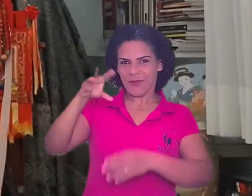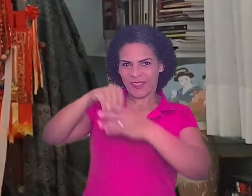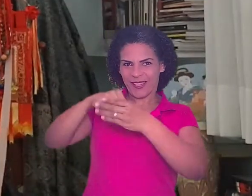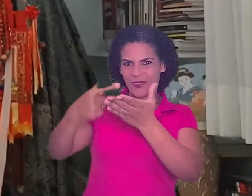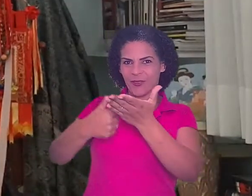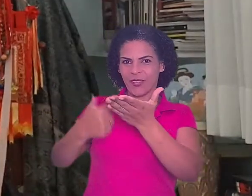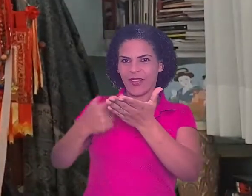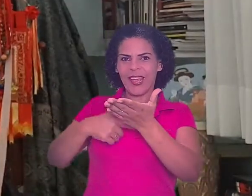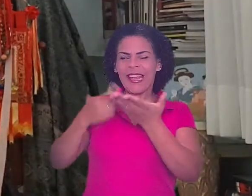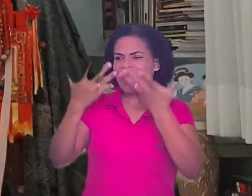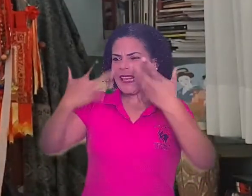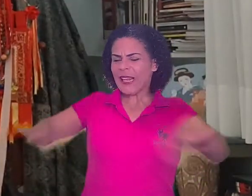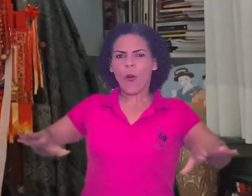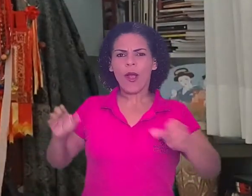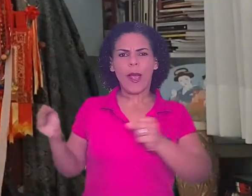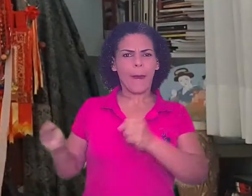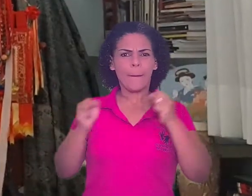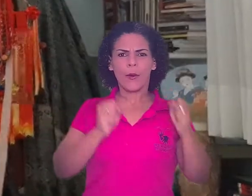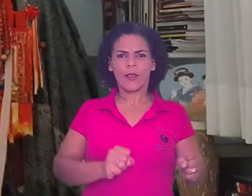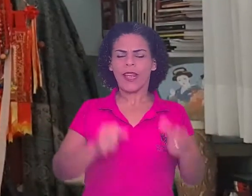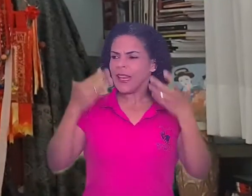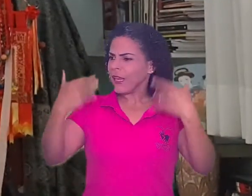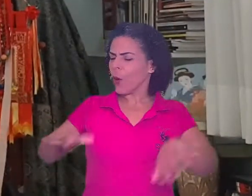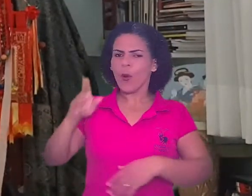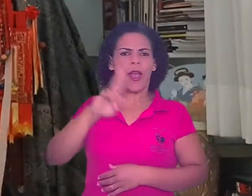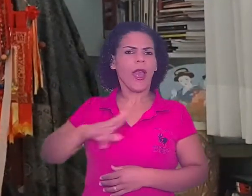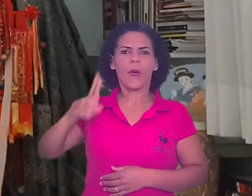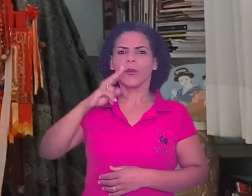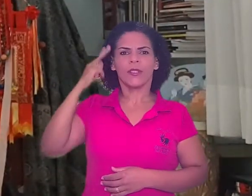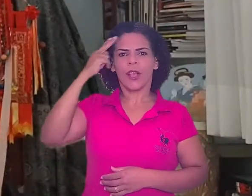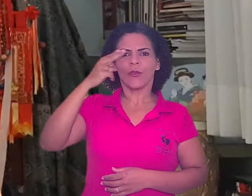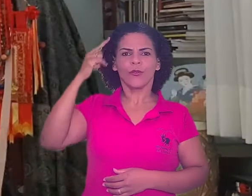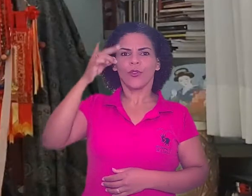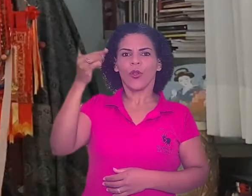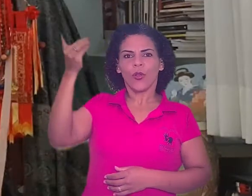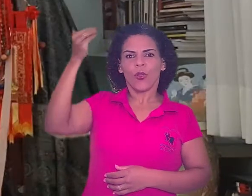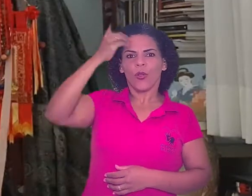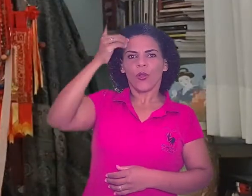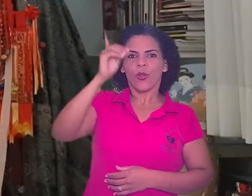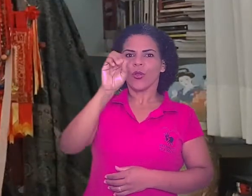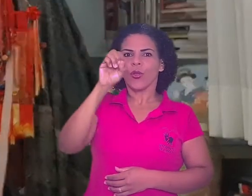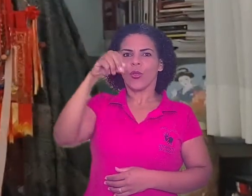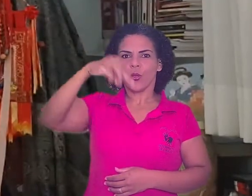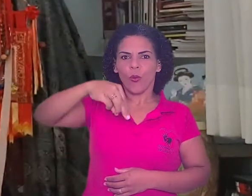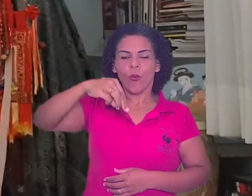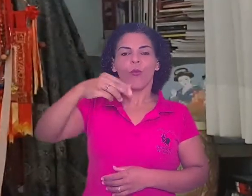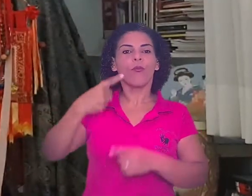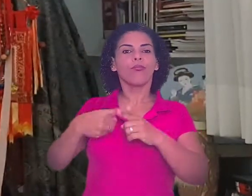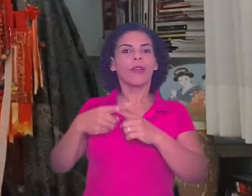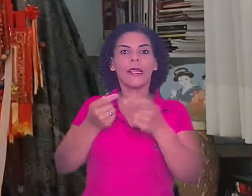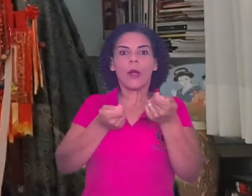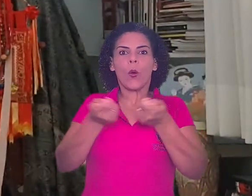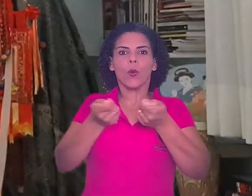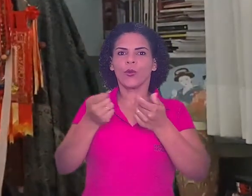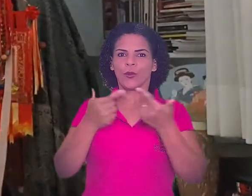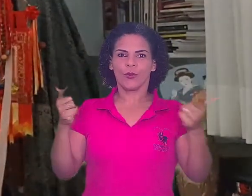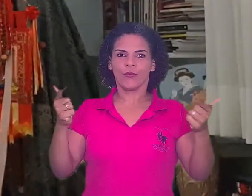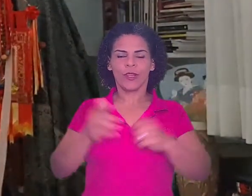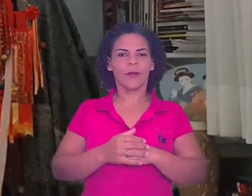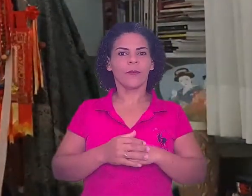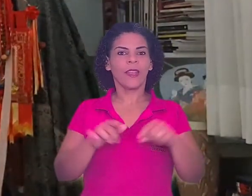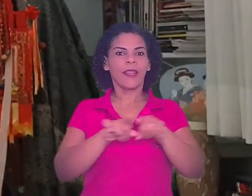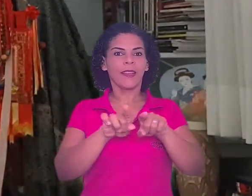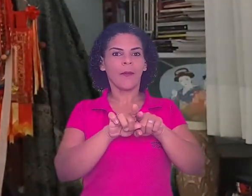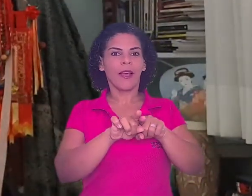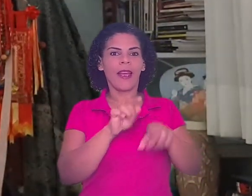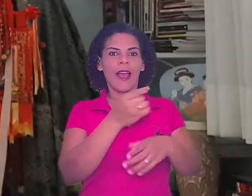ele recusa esse poder, ele recusa esse dom, ele não quer utilizá-lo porque também é um dom sobre o qual ele não tem nenhum controle.